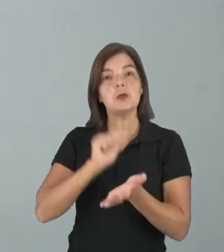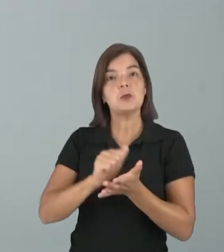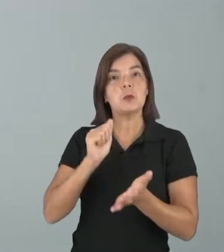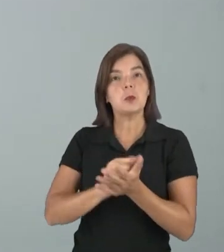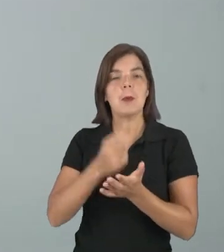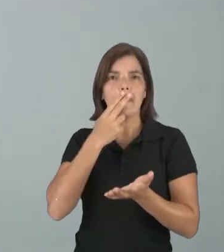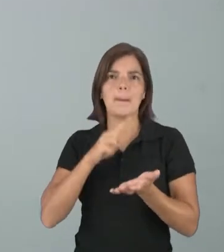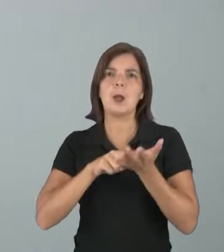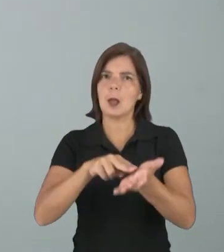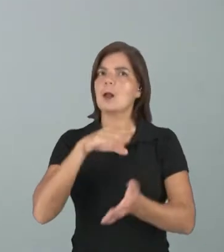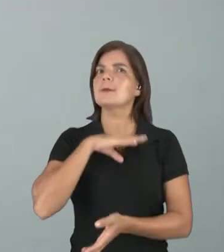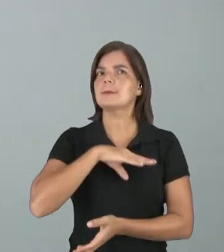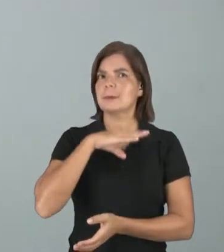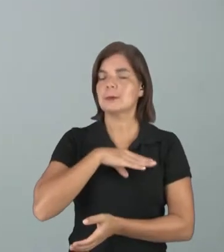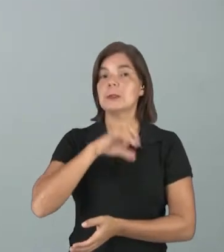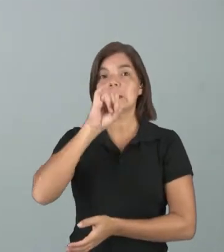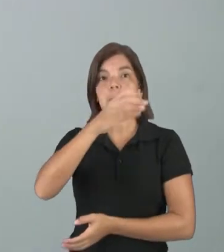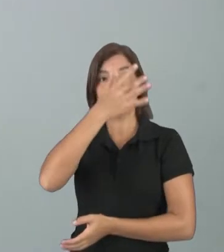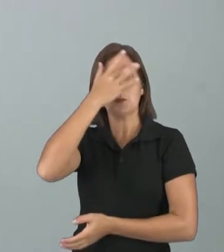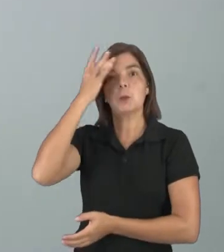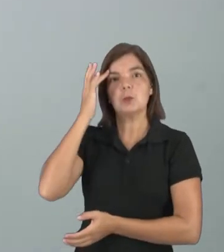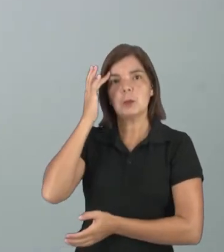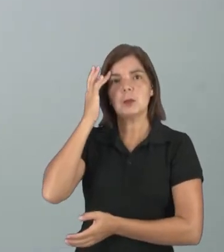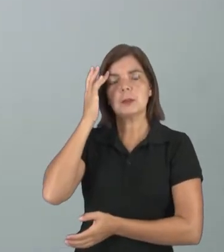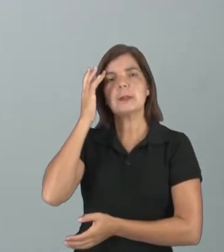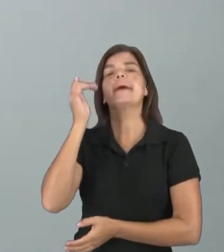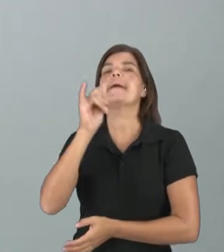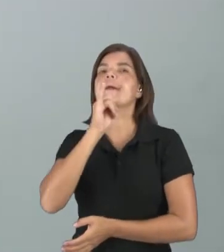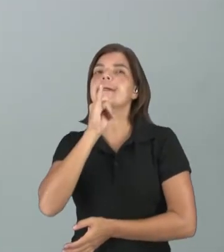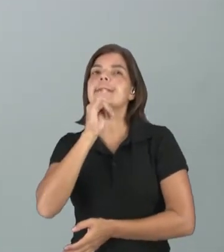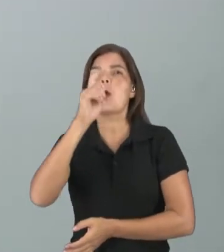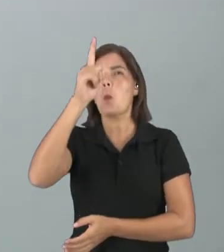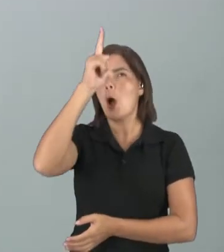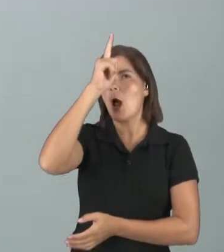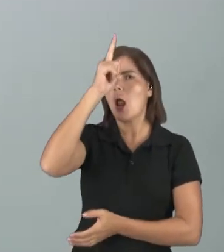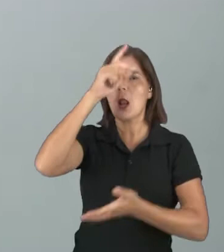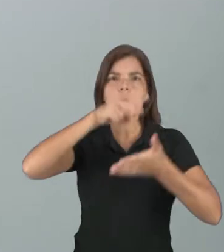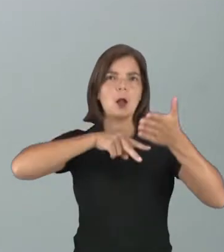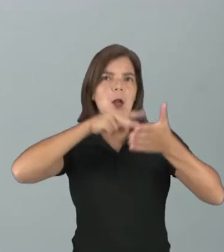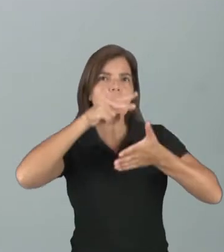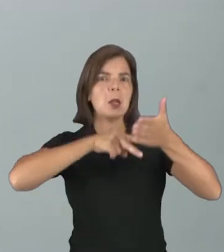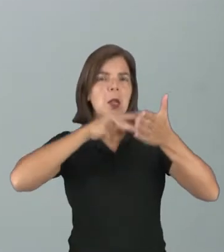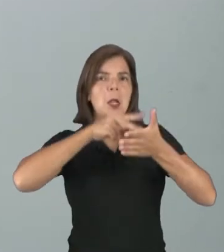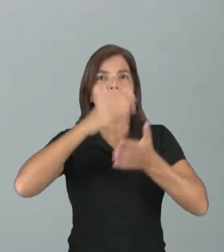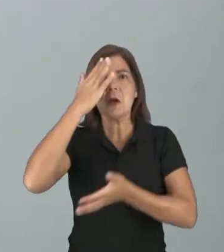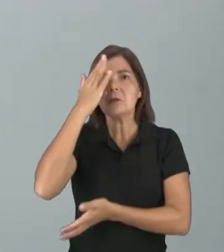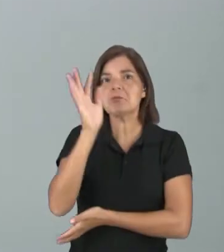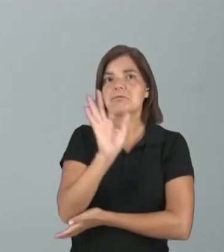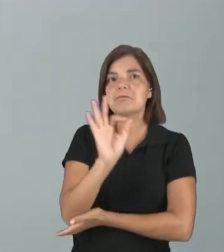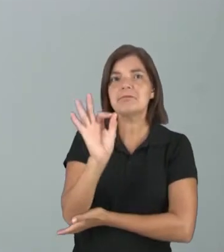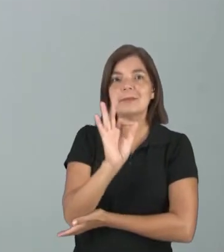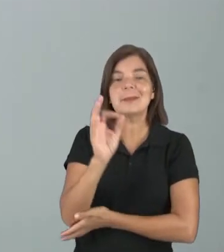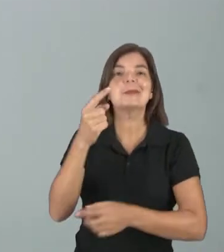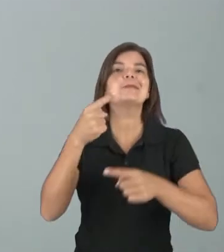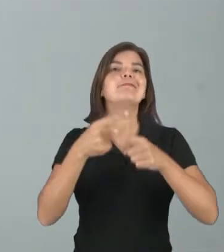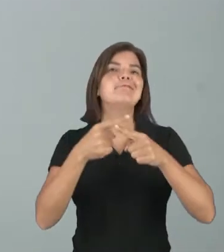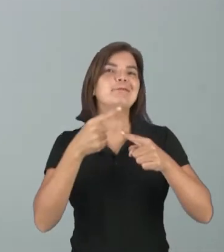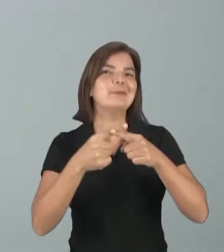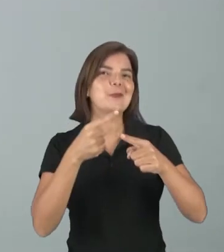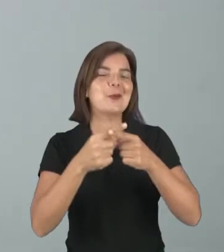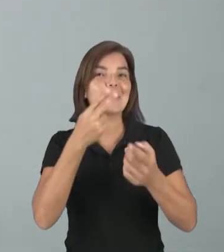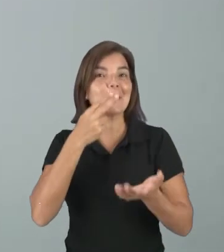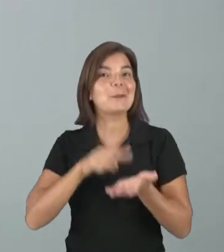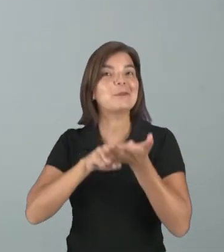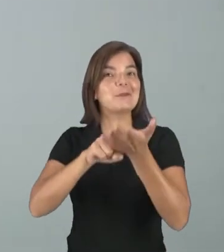escreve uma carta em português se uma pessoa que é alemã ler a sua carta ele não vai entender porque a